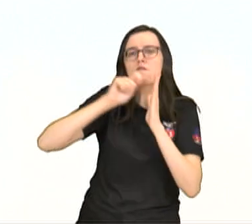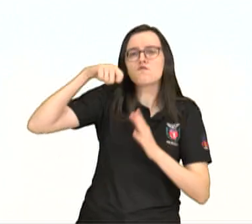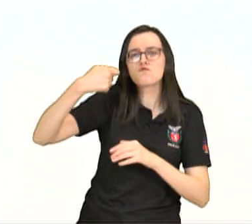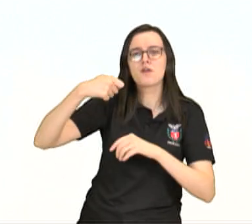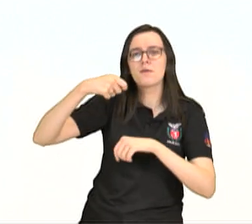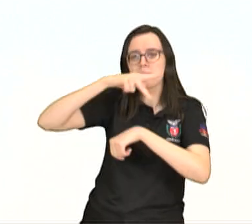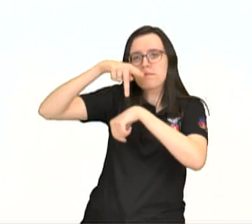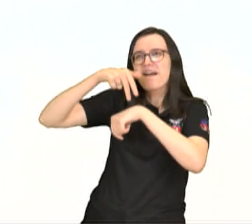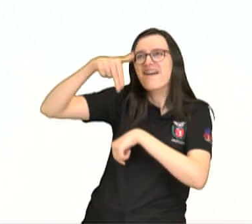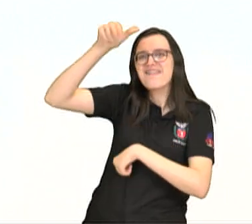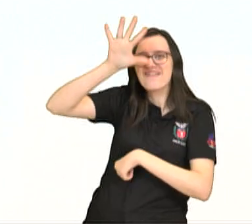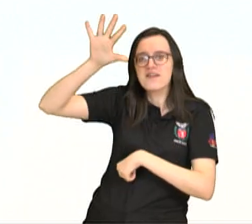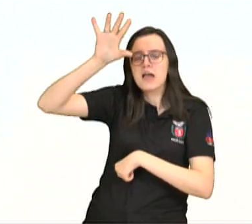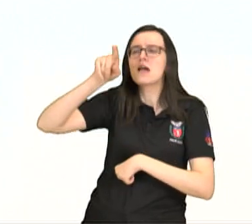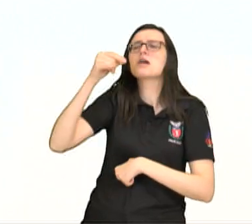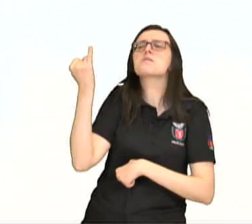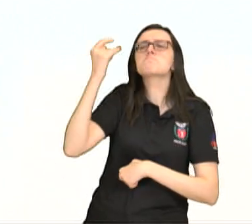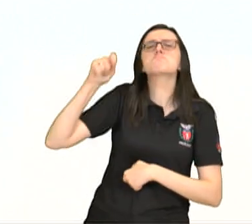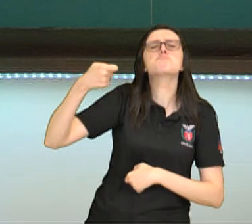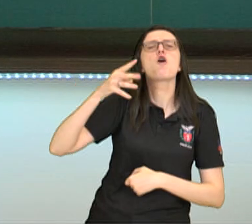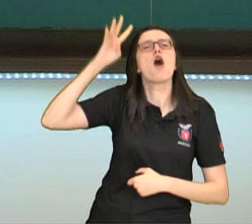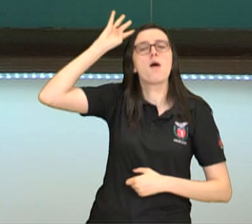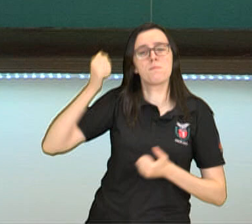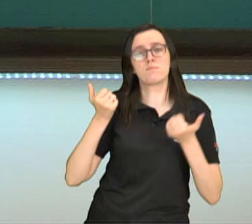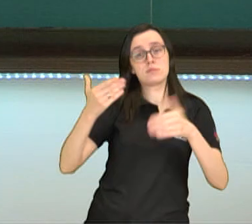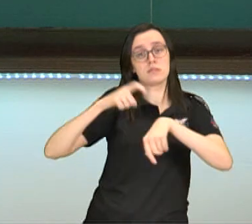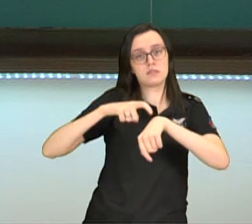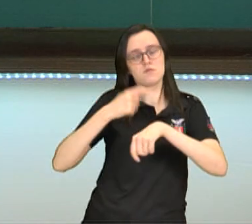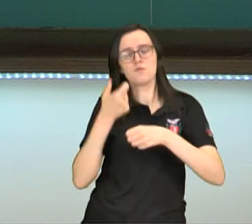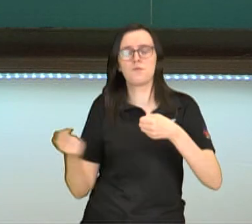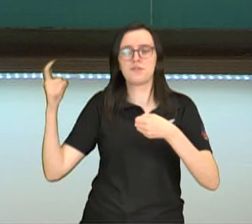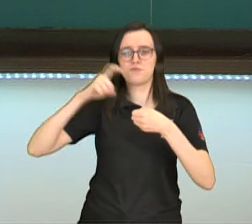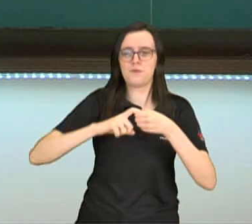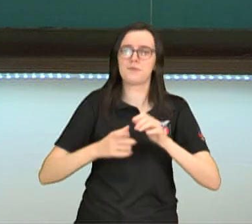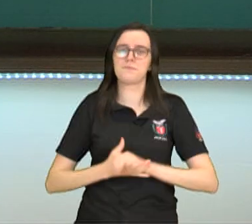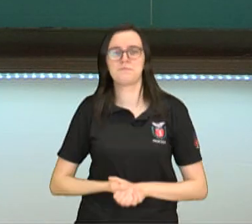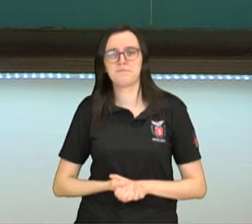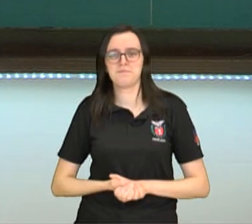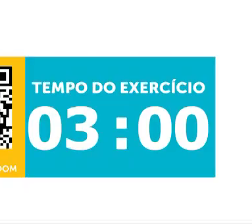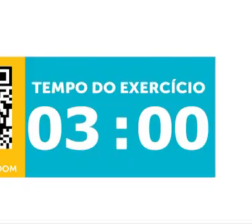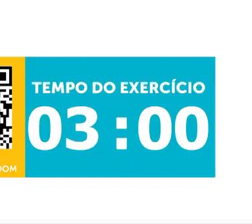etruscos e sua importância para Roma. Vou dar mais um tempinho para vocês e a gente já volta.